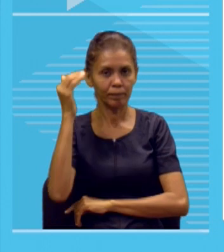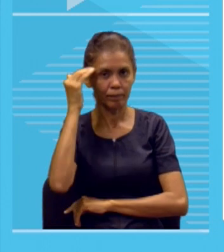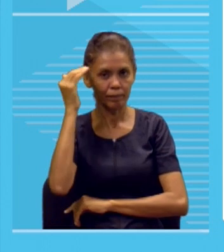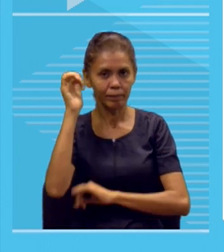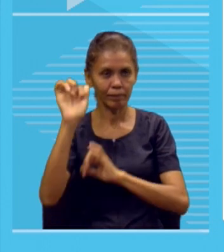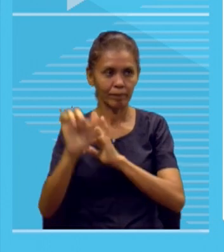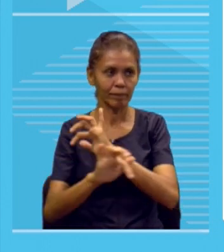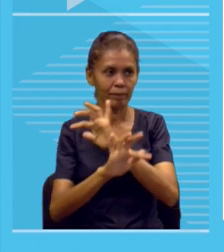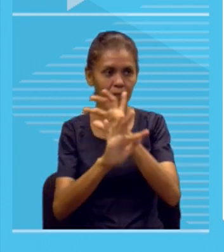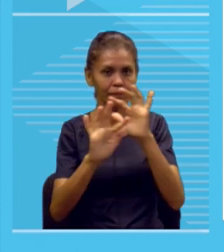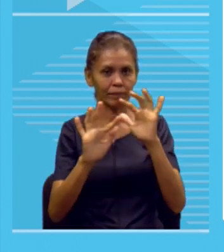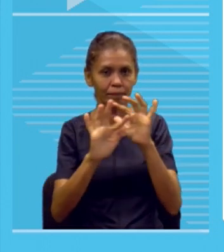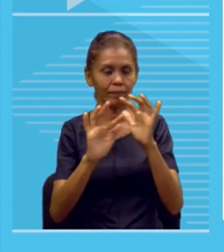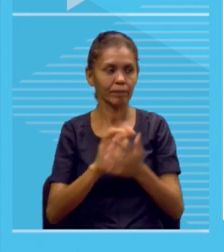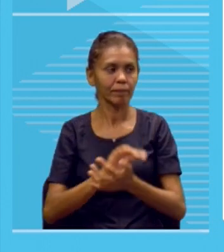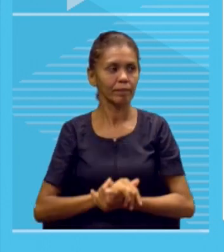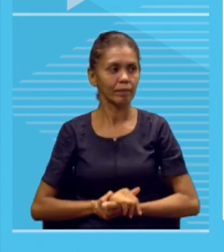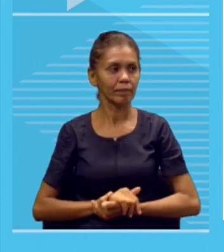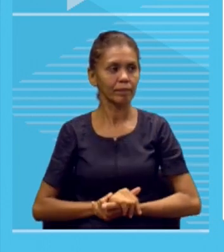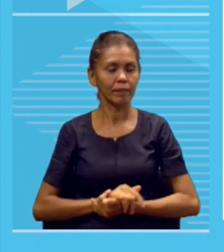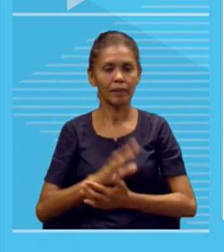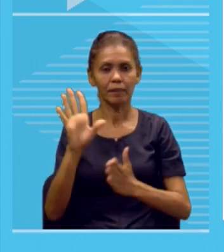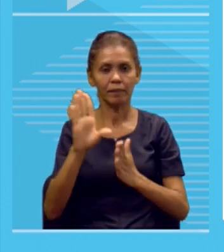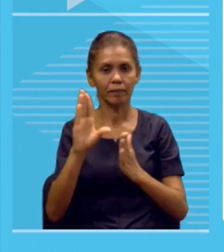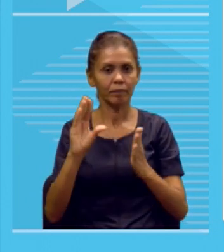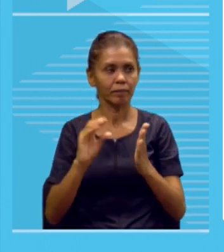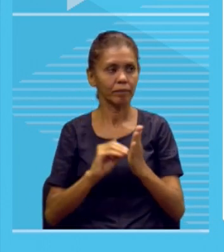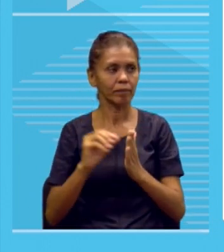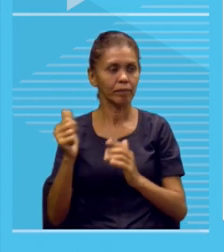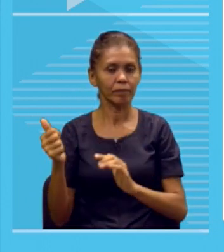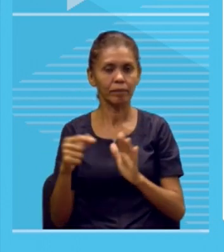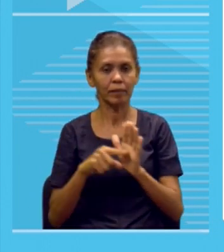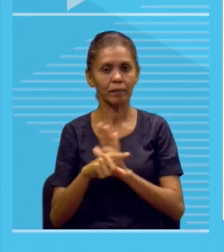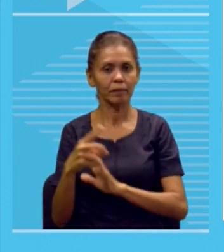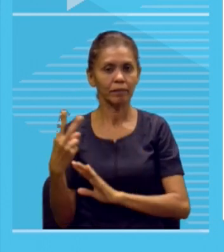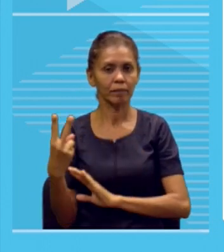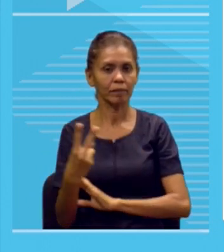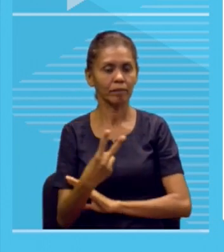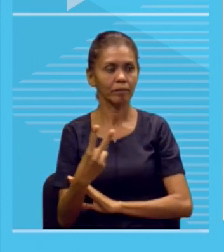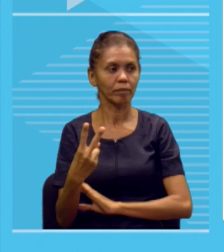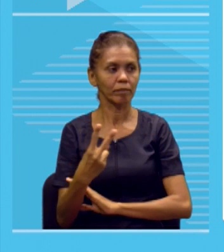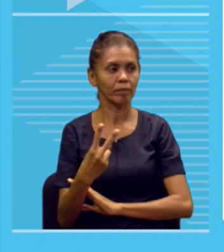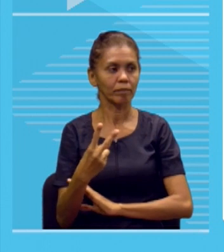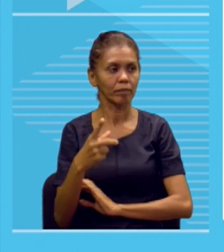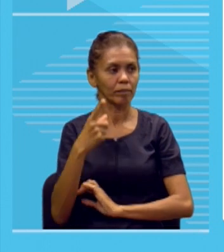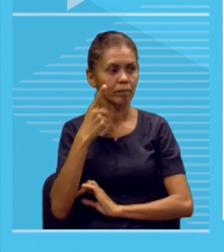estão entendendo o conteúdo. Então, vamos lá, olha, segunda questão.